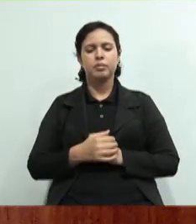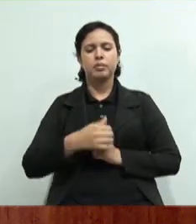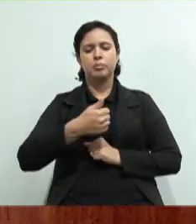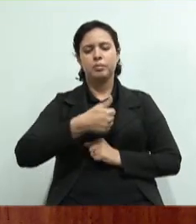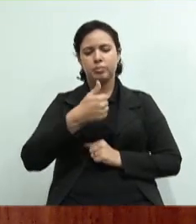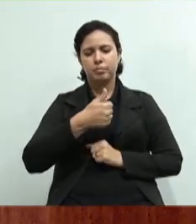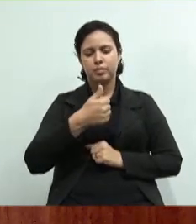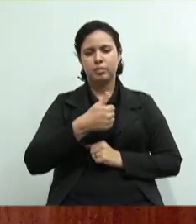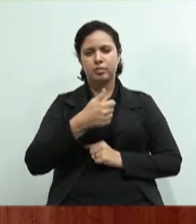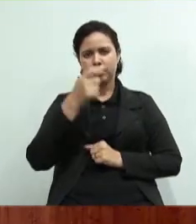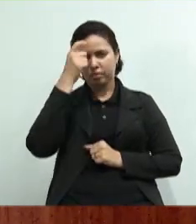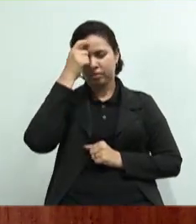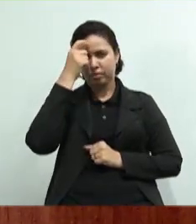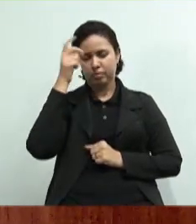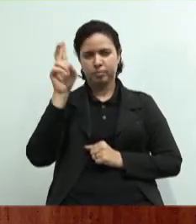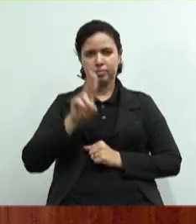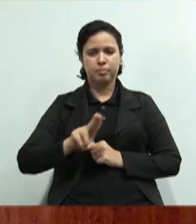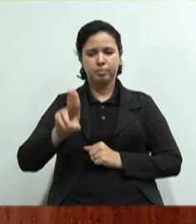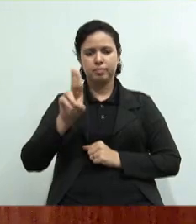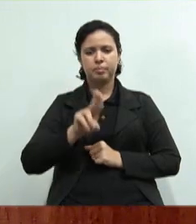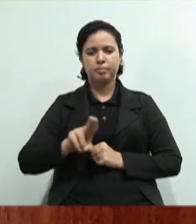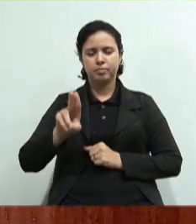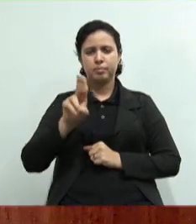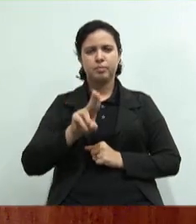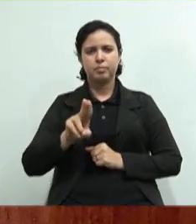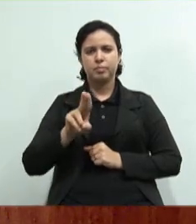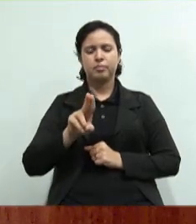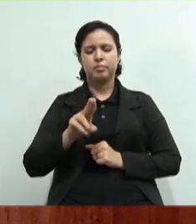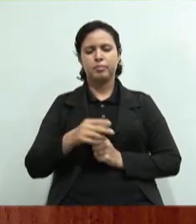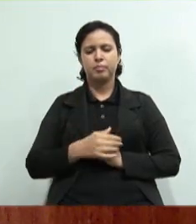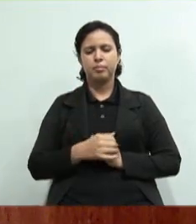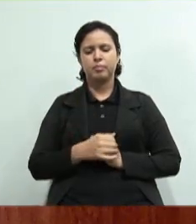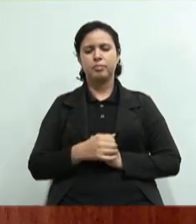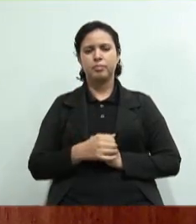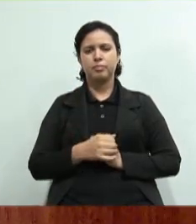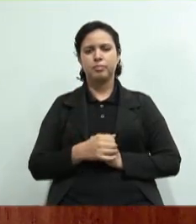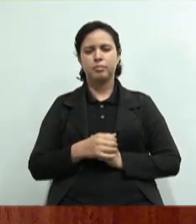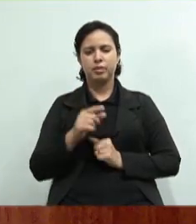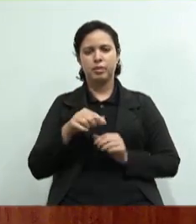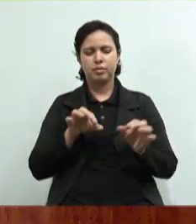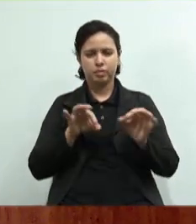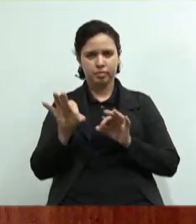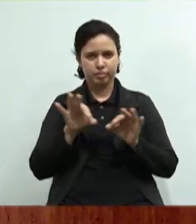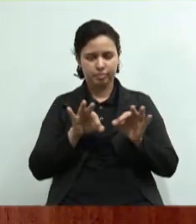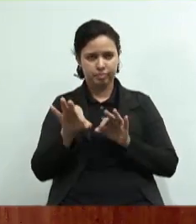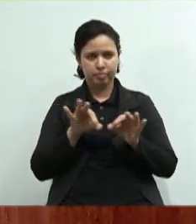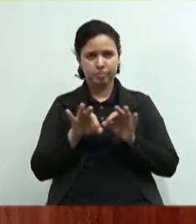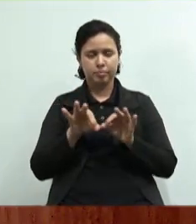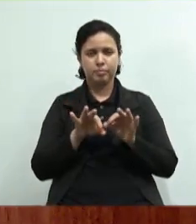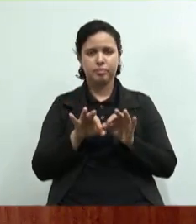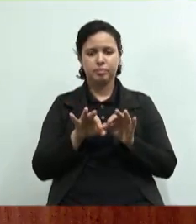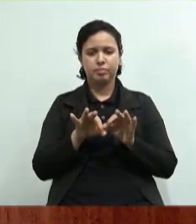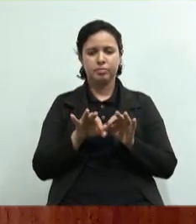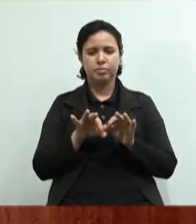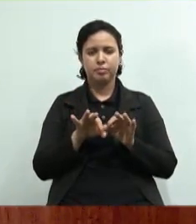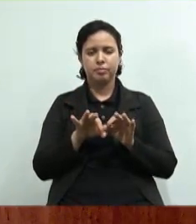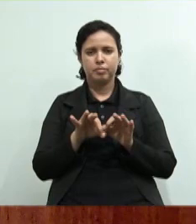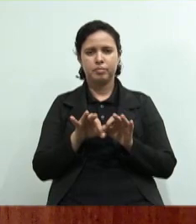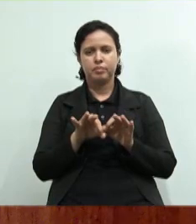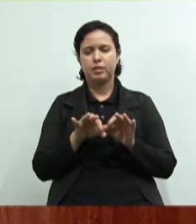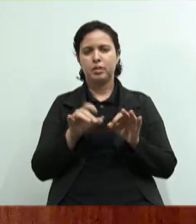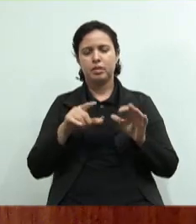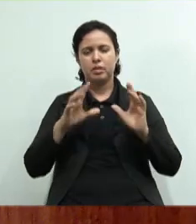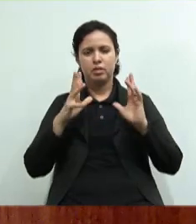né, o senso de utilização, que é o seire. O seito é o senso de ordenação. O seis, senso de